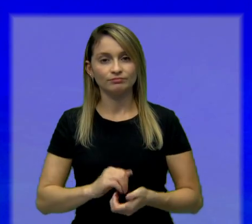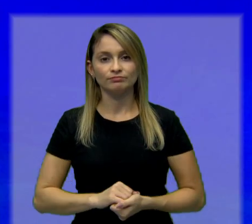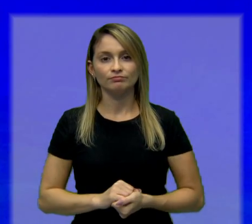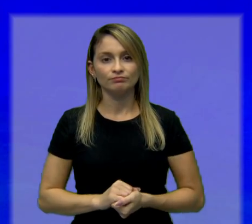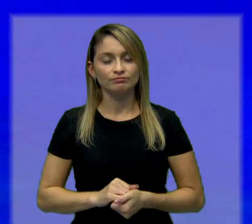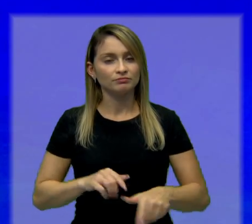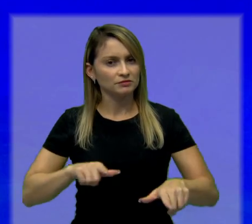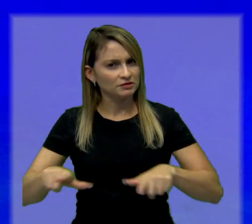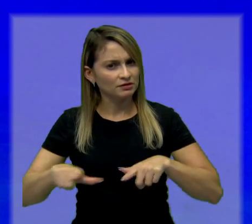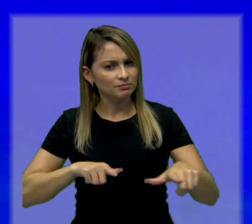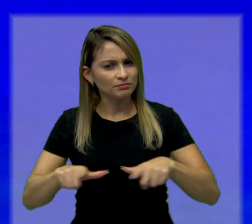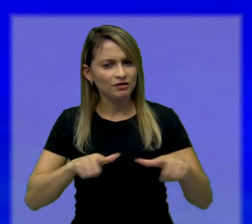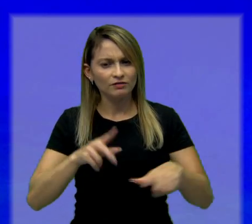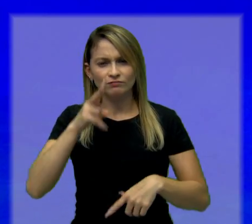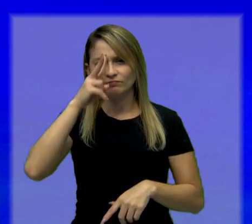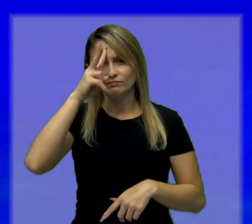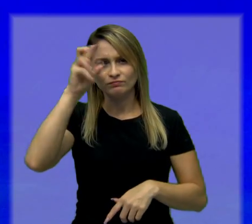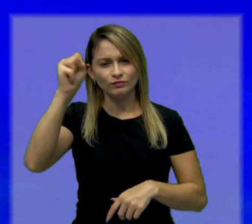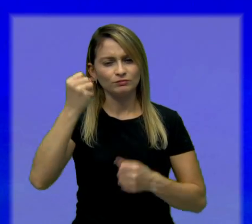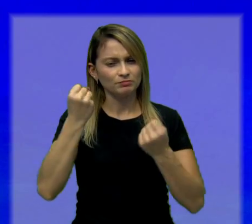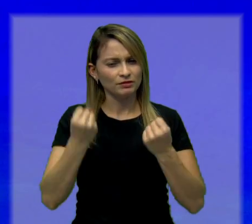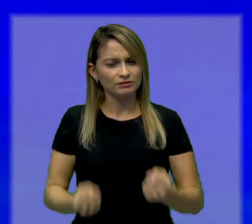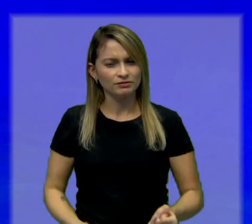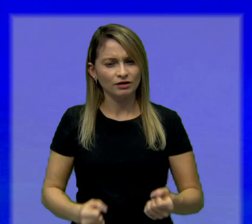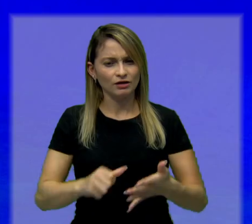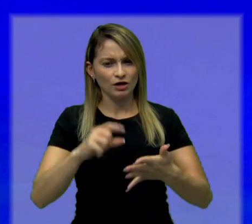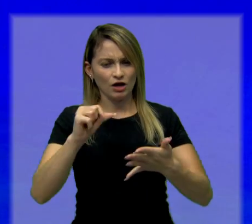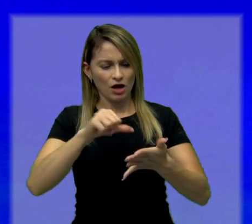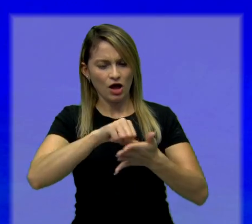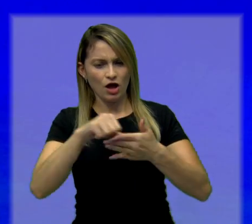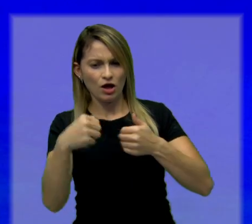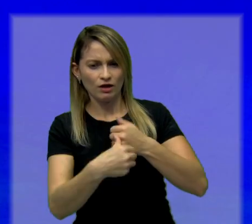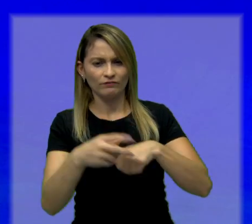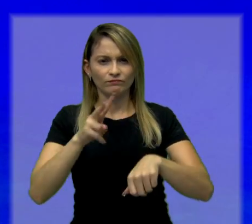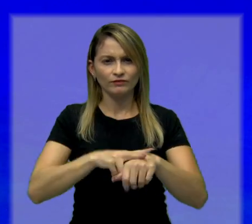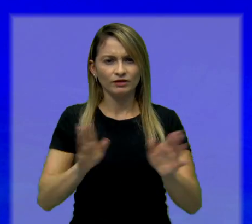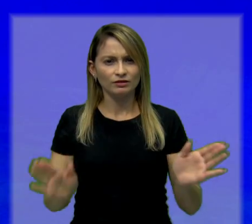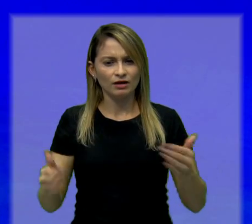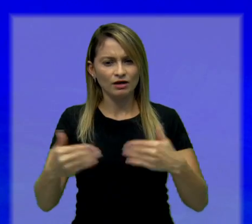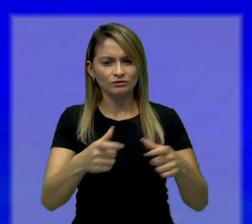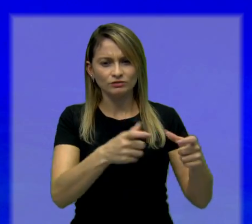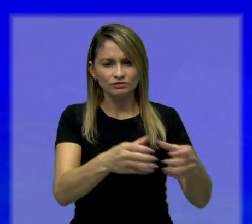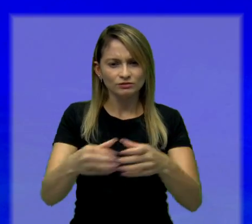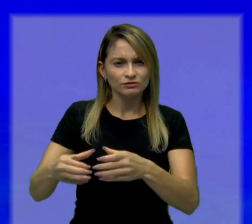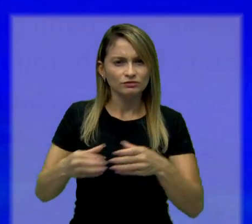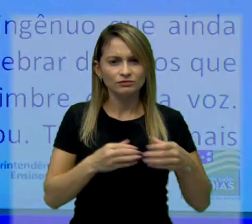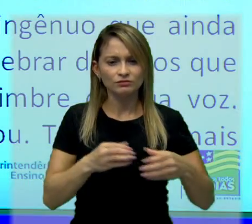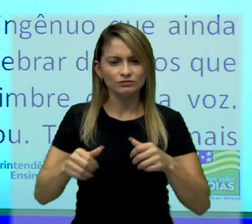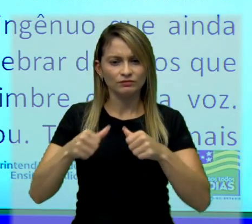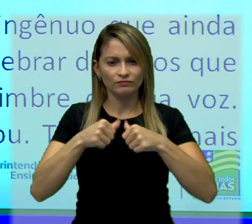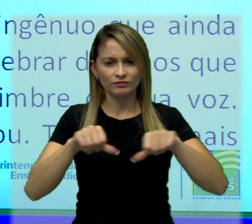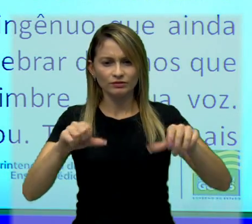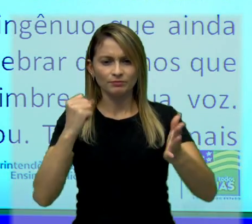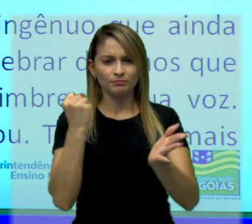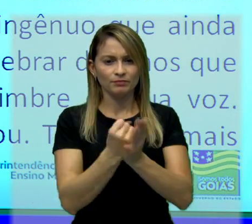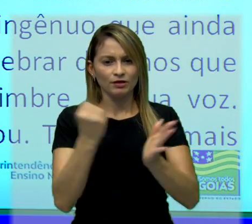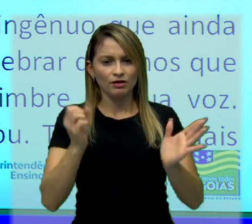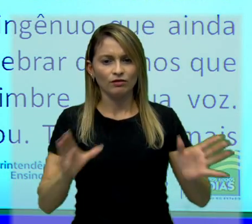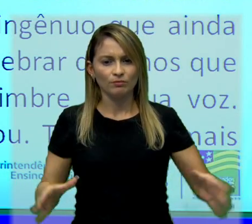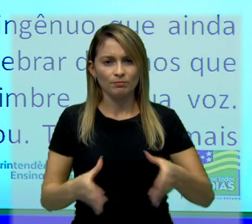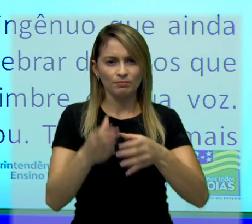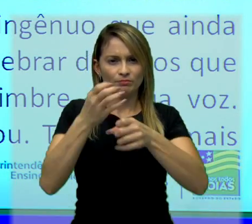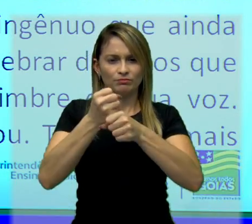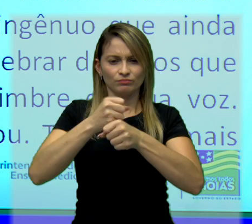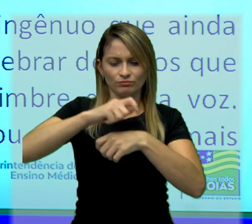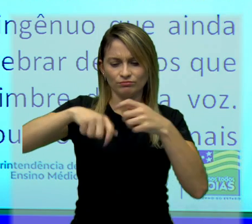O trabalho não era penoso. Colar rótulos, meter vidros em caixas, etiquetá-las, selá-las,